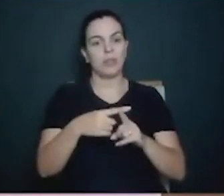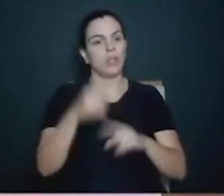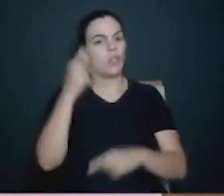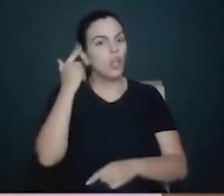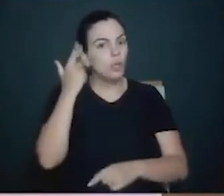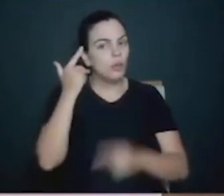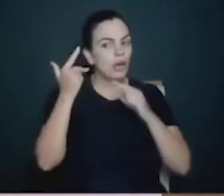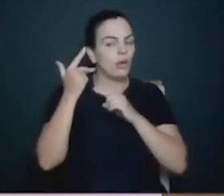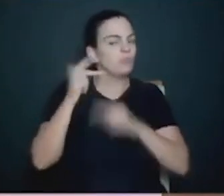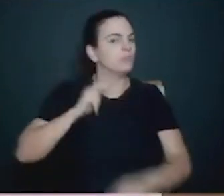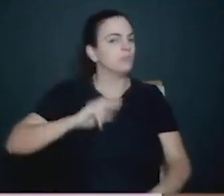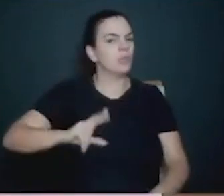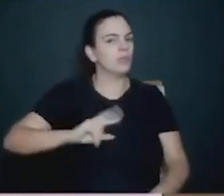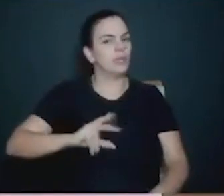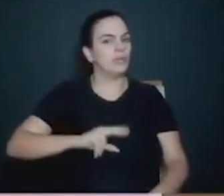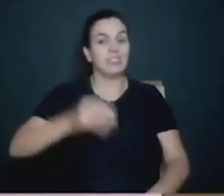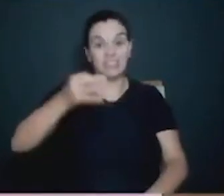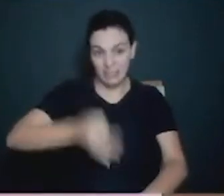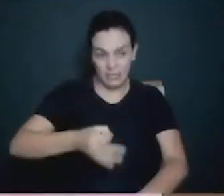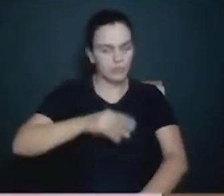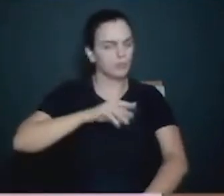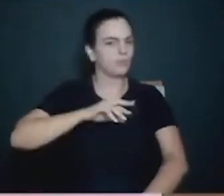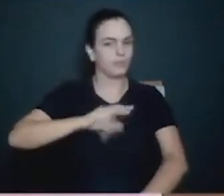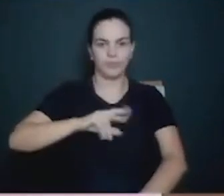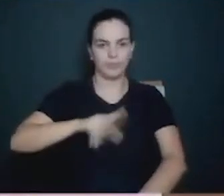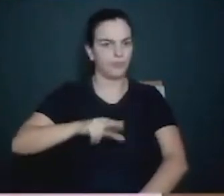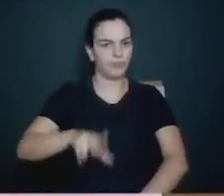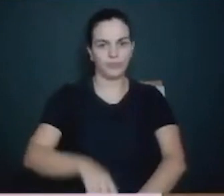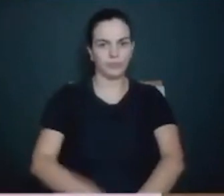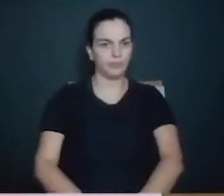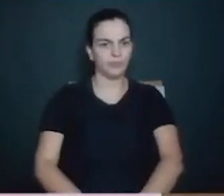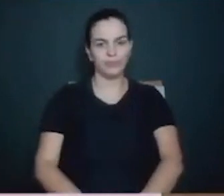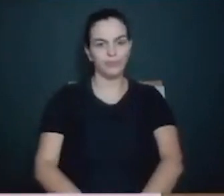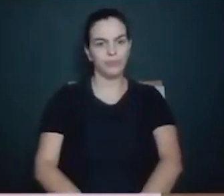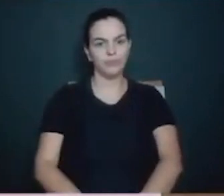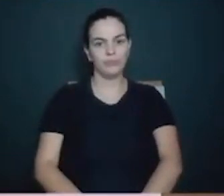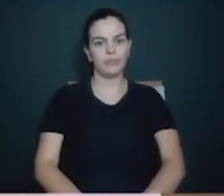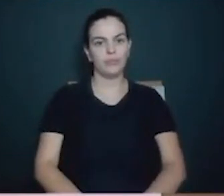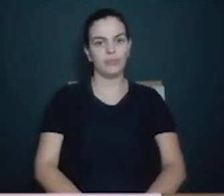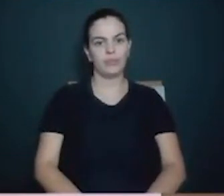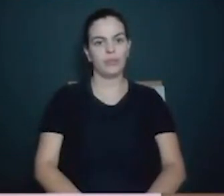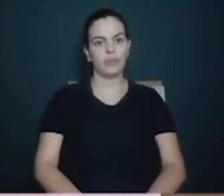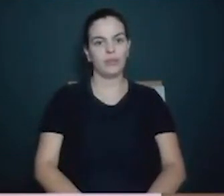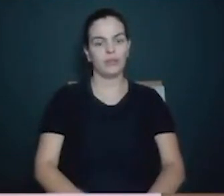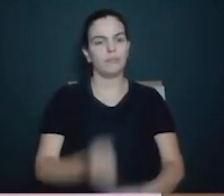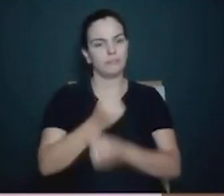está, correto não está. Não é possível cidadão levar